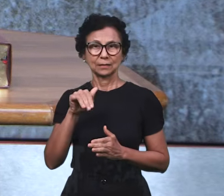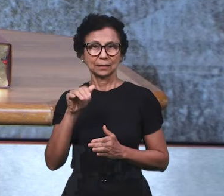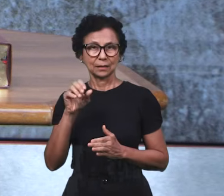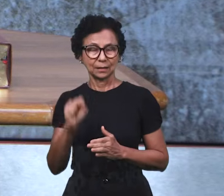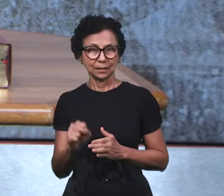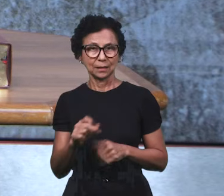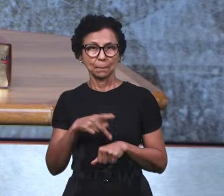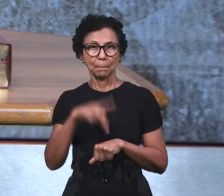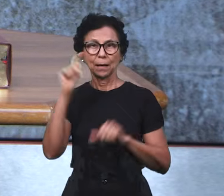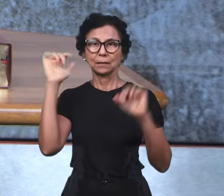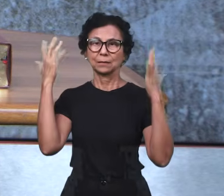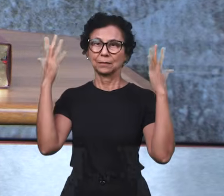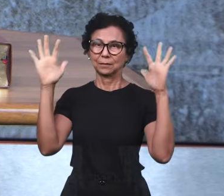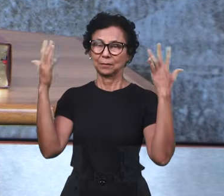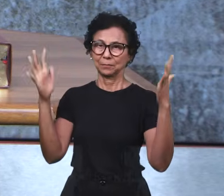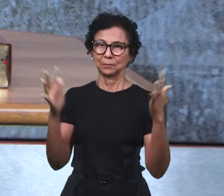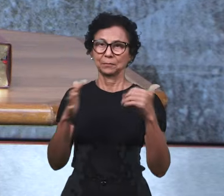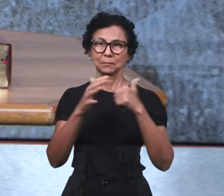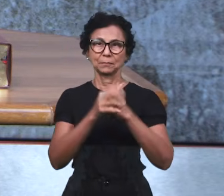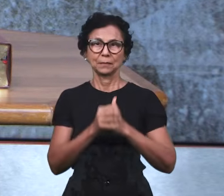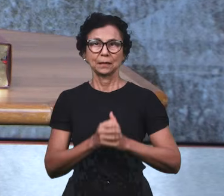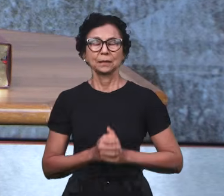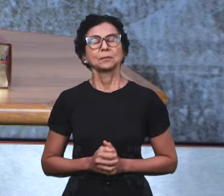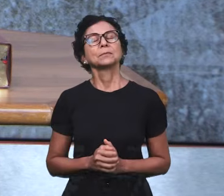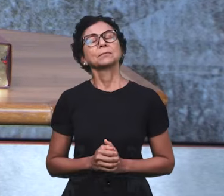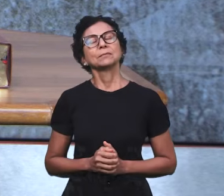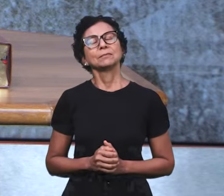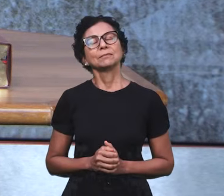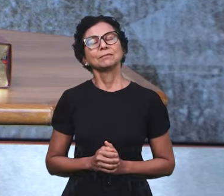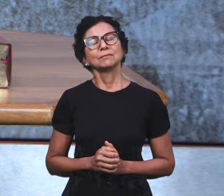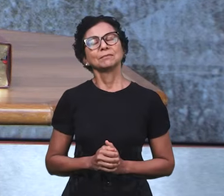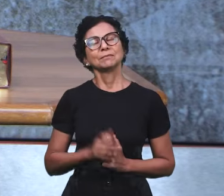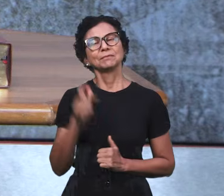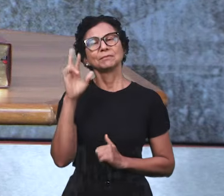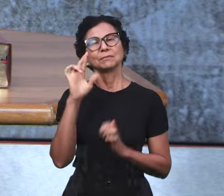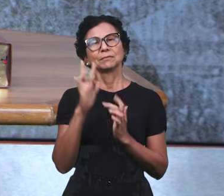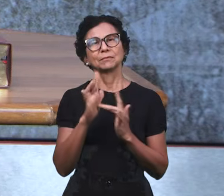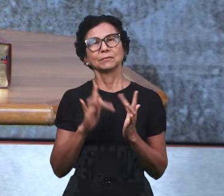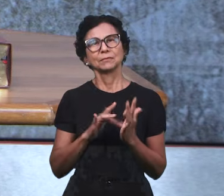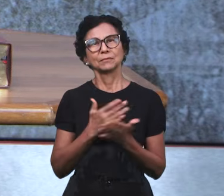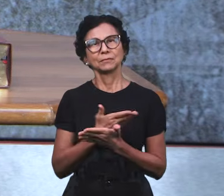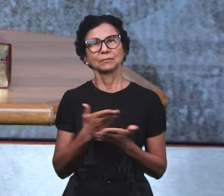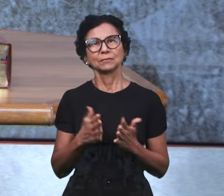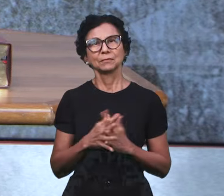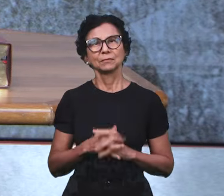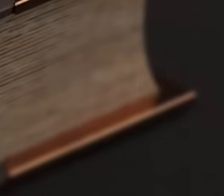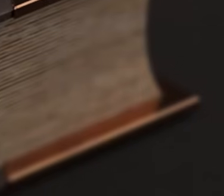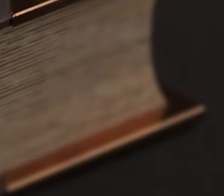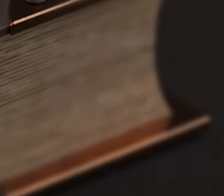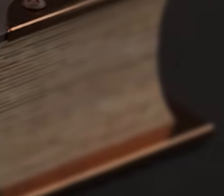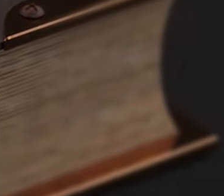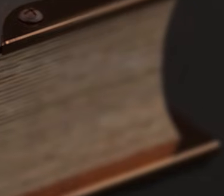ao Senhor. Amém? Desejamos a todos os irmãos a paz do Senhor Jesus.